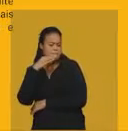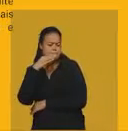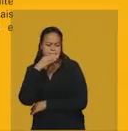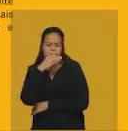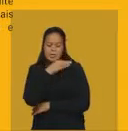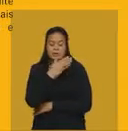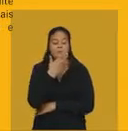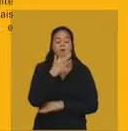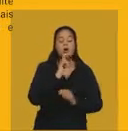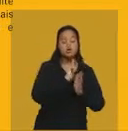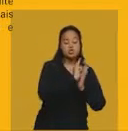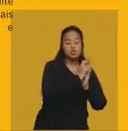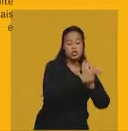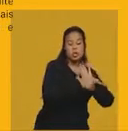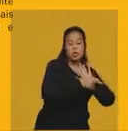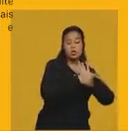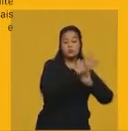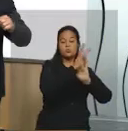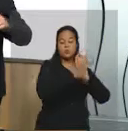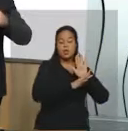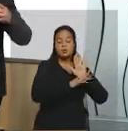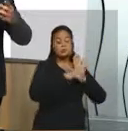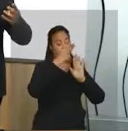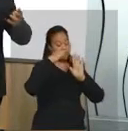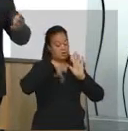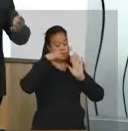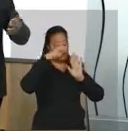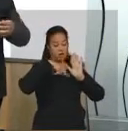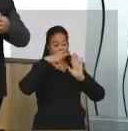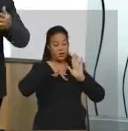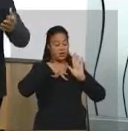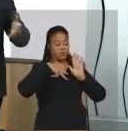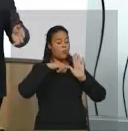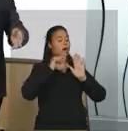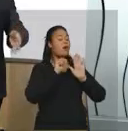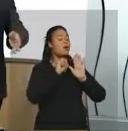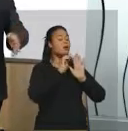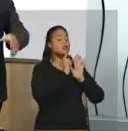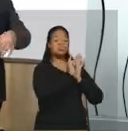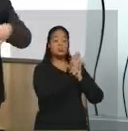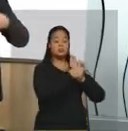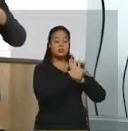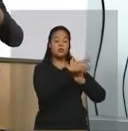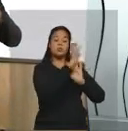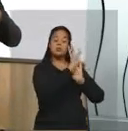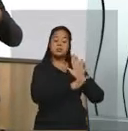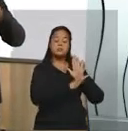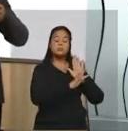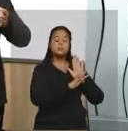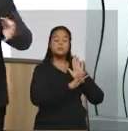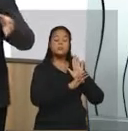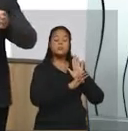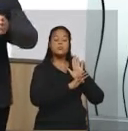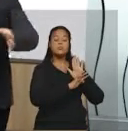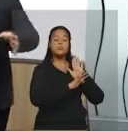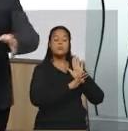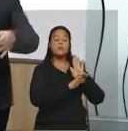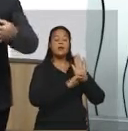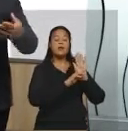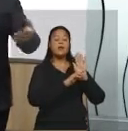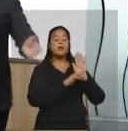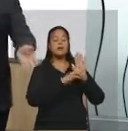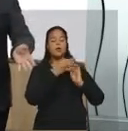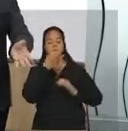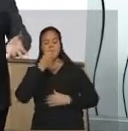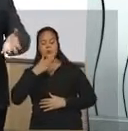gênero textual que nós estamos lendo. Trata-se, então, de um gênero textual de artigo de opinião